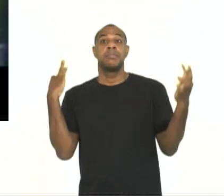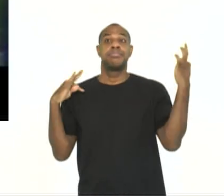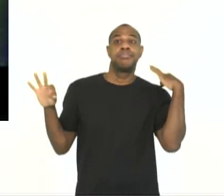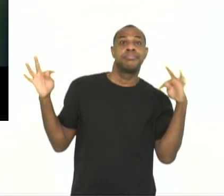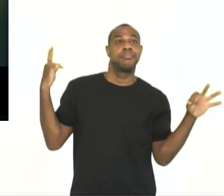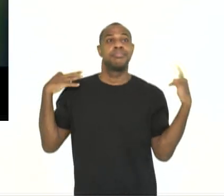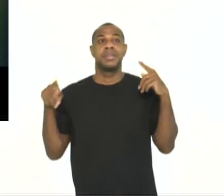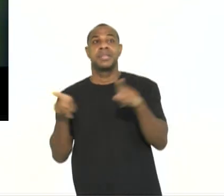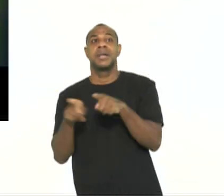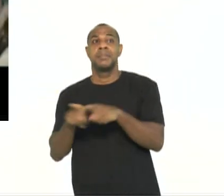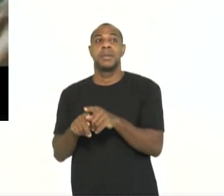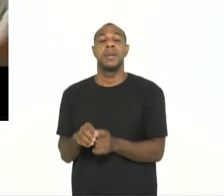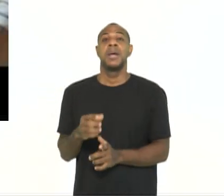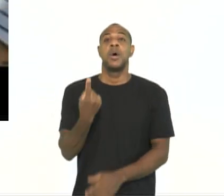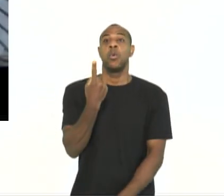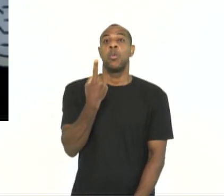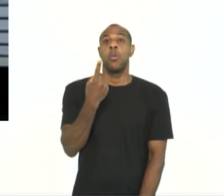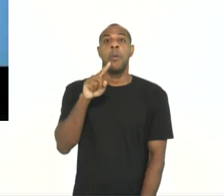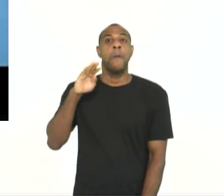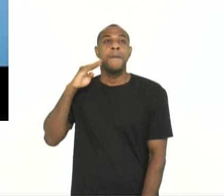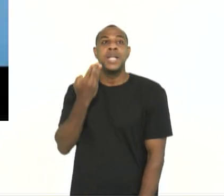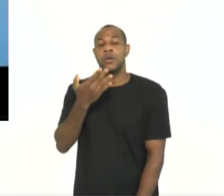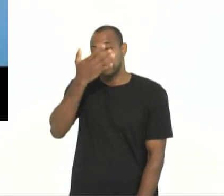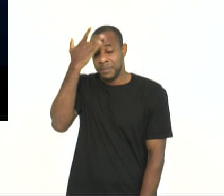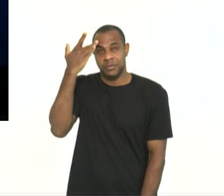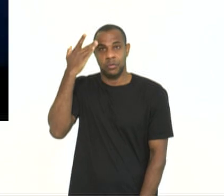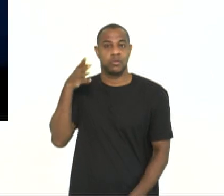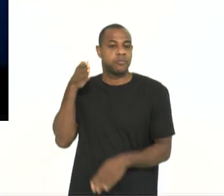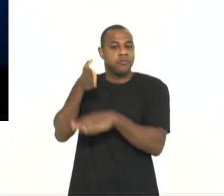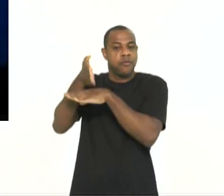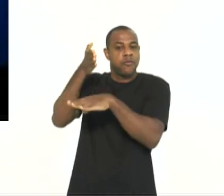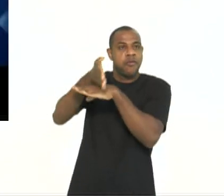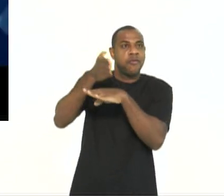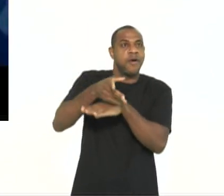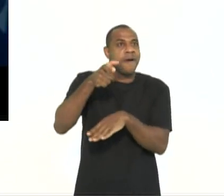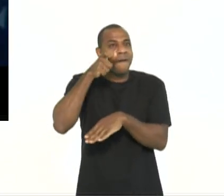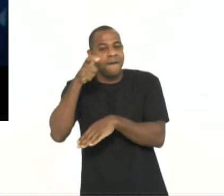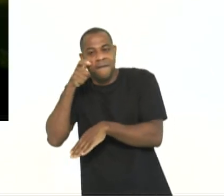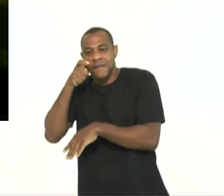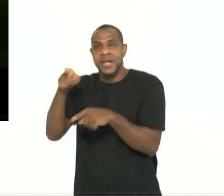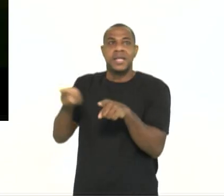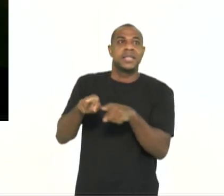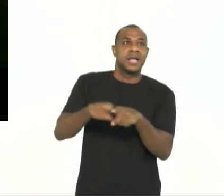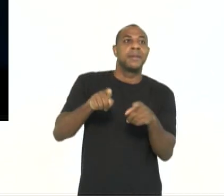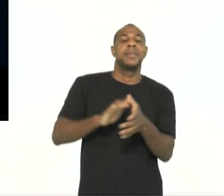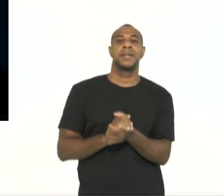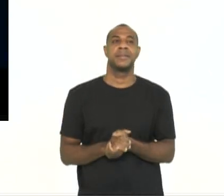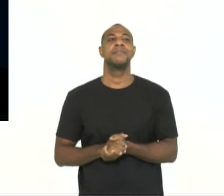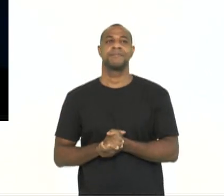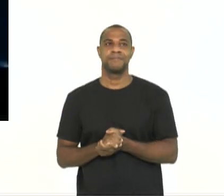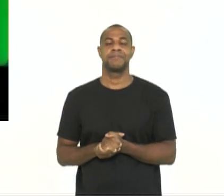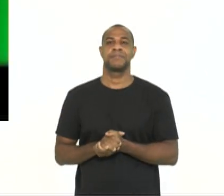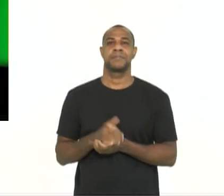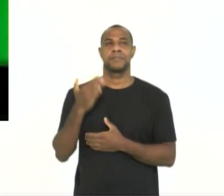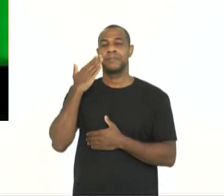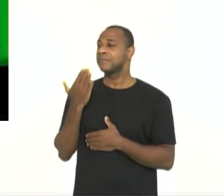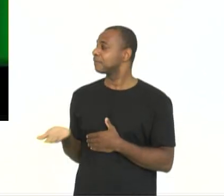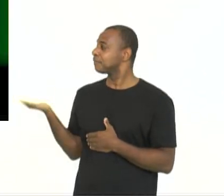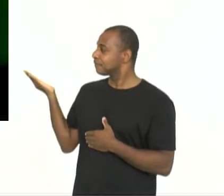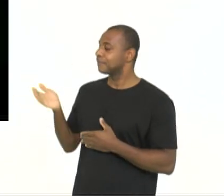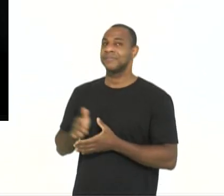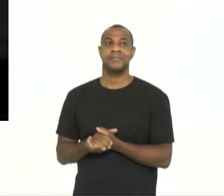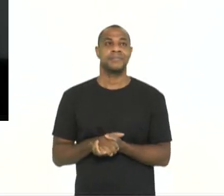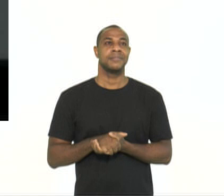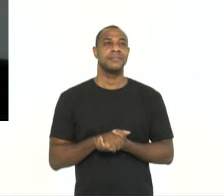recebendo quase 1 milhão de pessoas por ano para as atrações que vão muito além da usina.